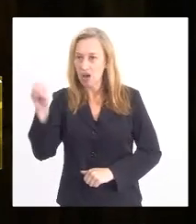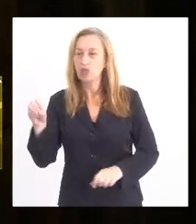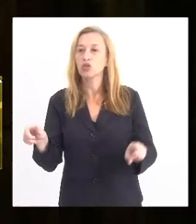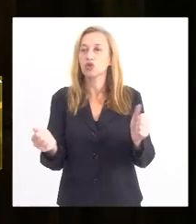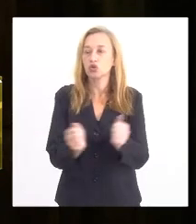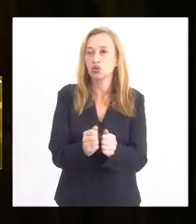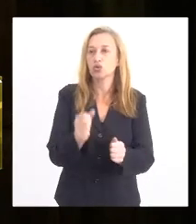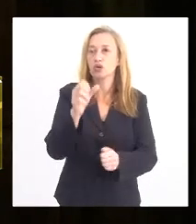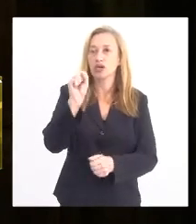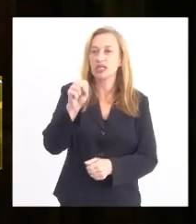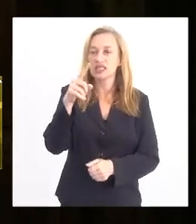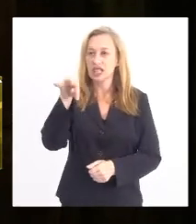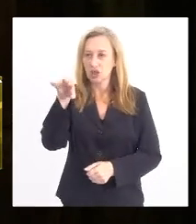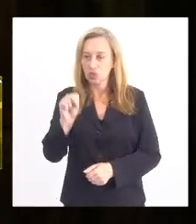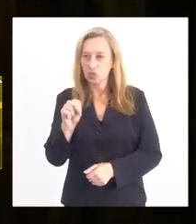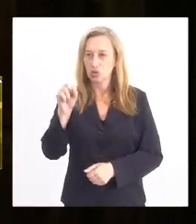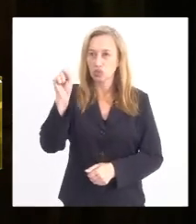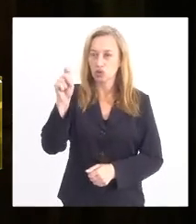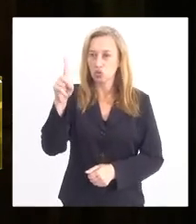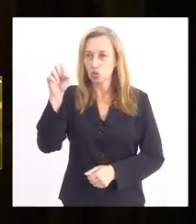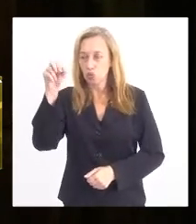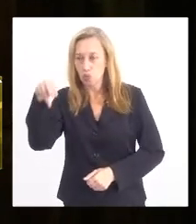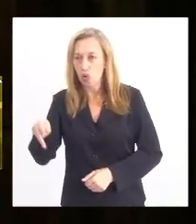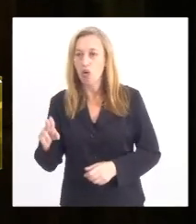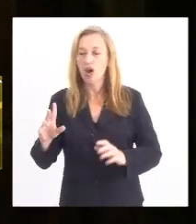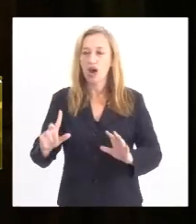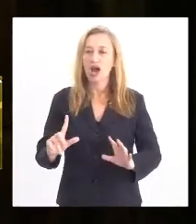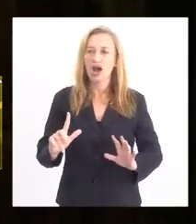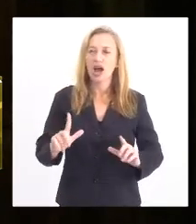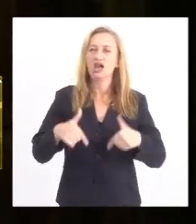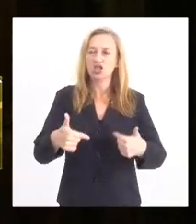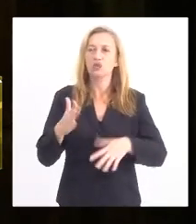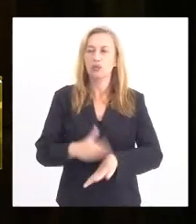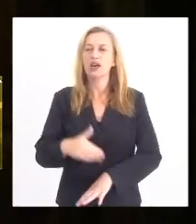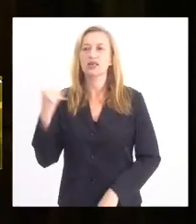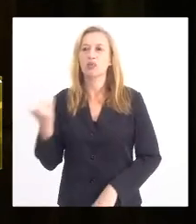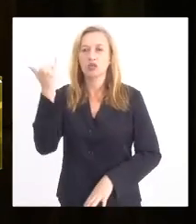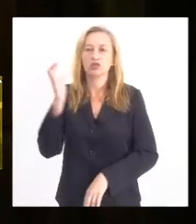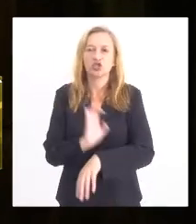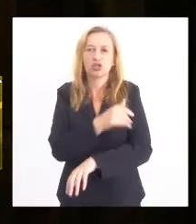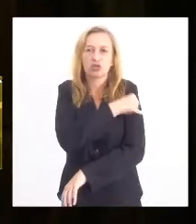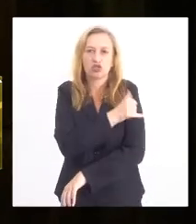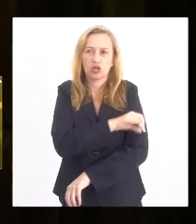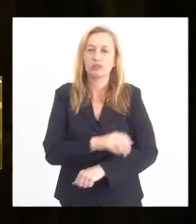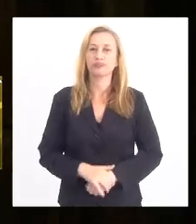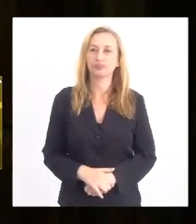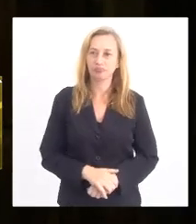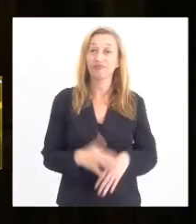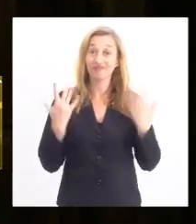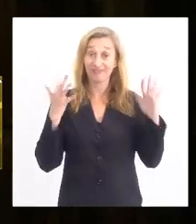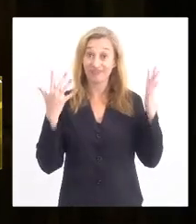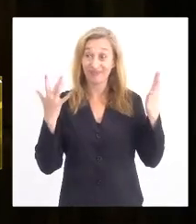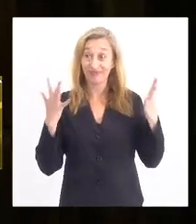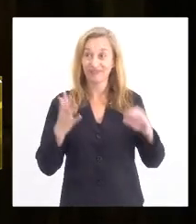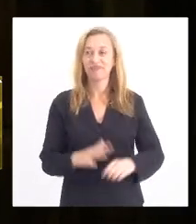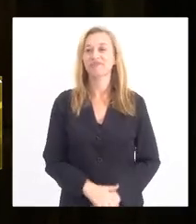aeroporto do Santos Dumont para que seja realizada a solução mais importante e melhor para o estado do Rio de Janeiro